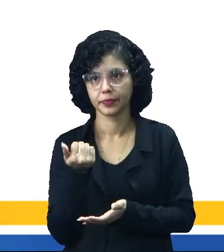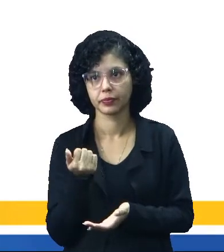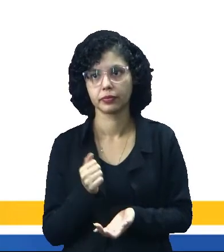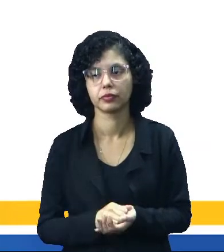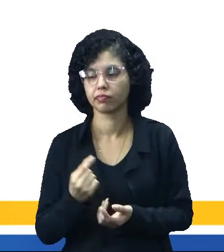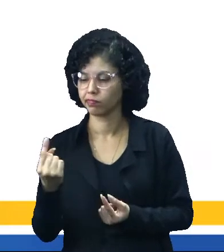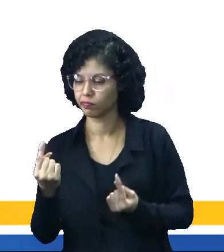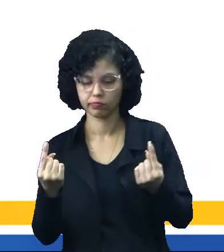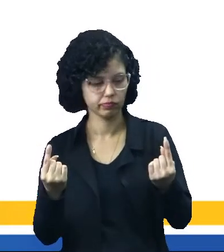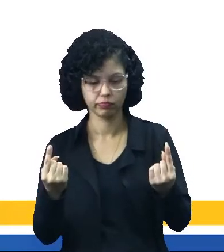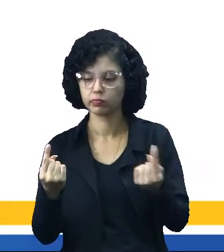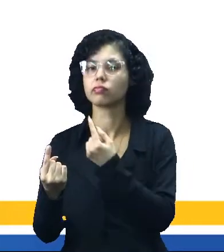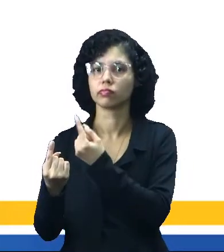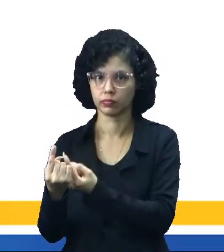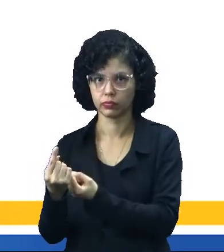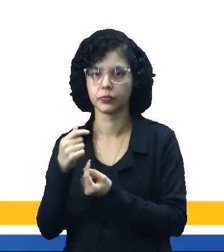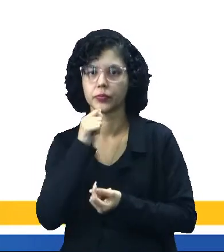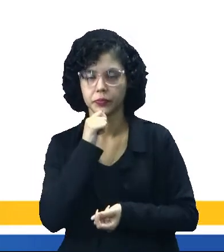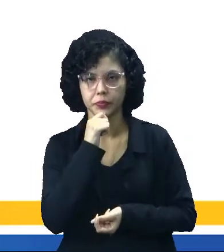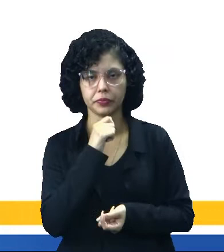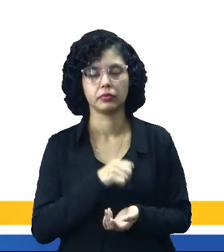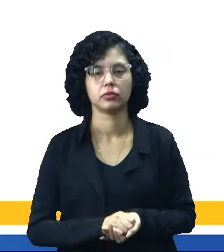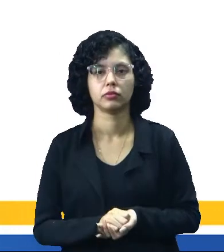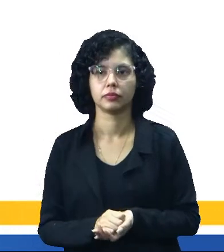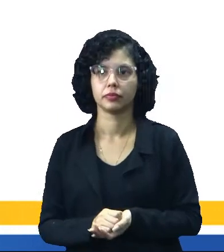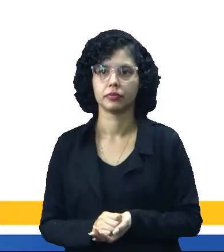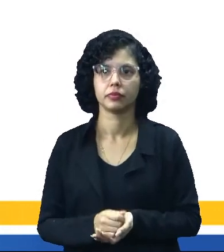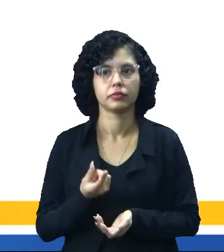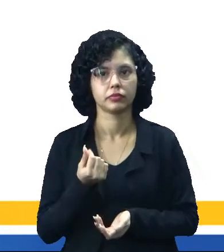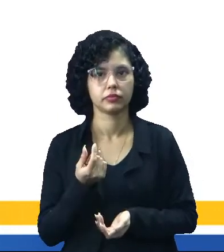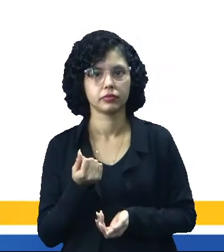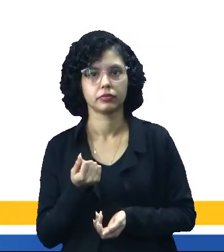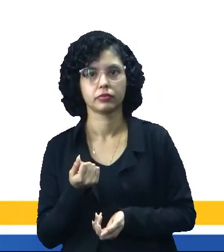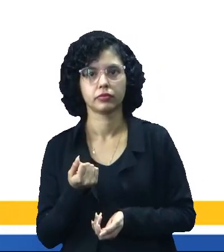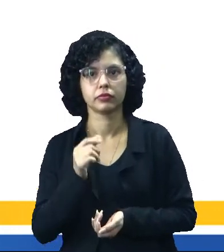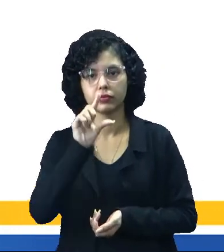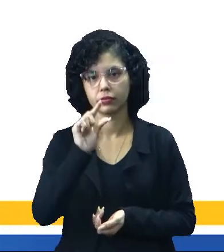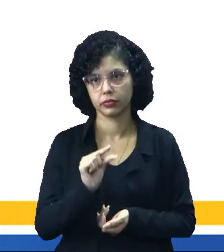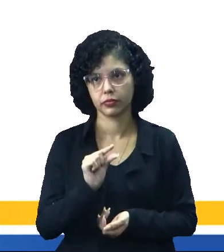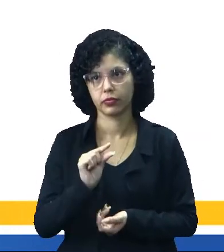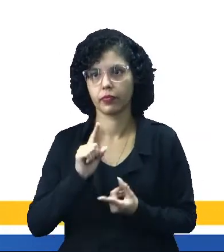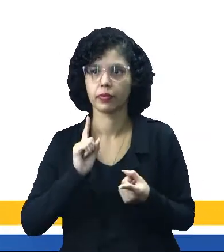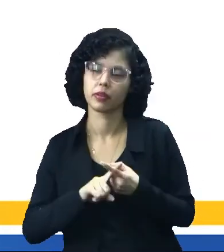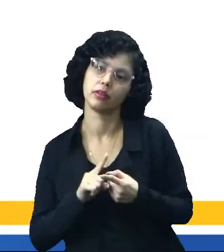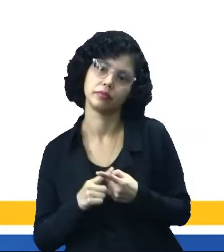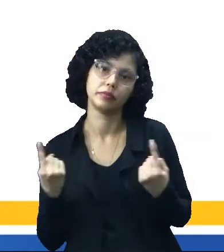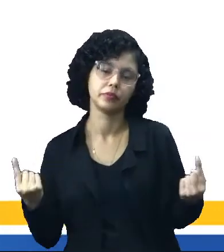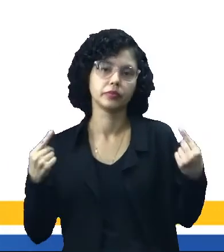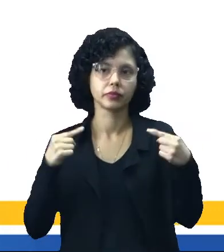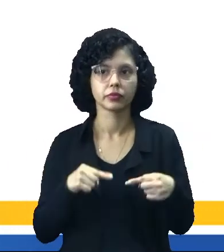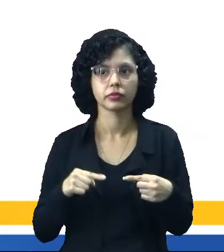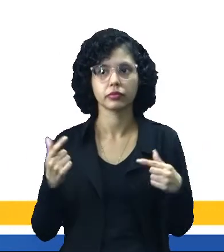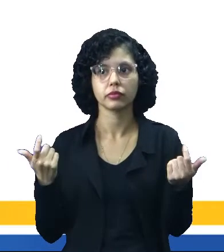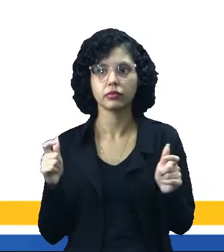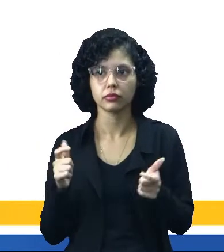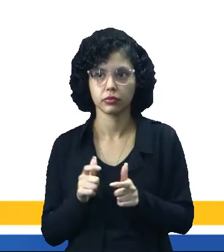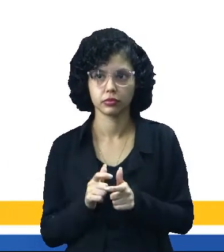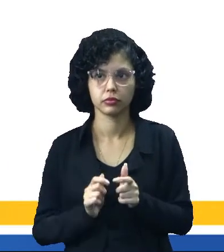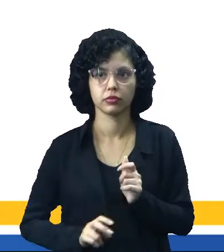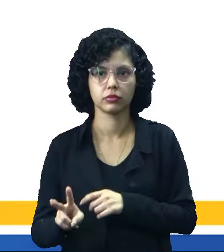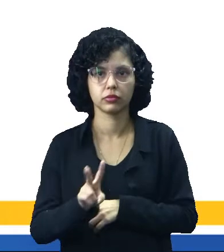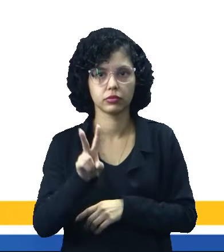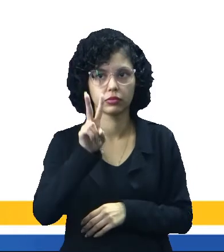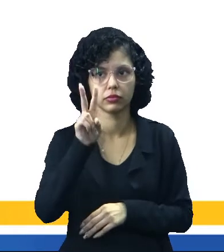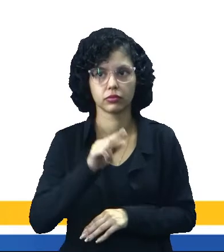melhor, né? Dentro dessa lógica, os preços dos produtos costumam ser mais baixos, porque a competitividade reduz o valor